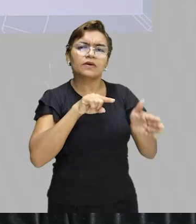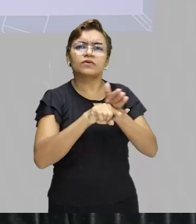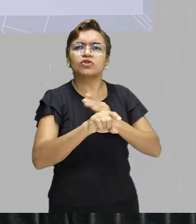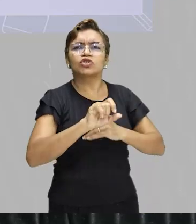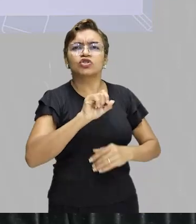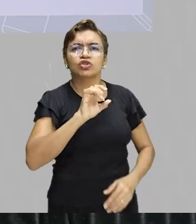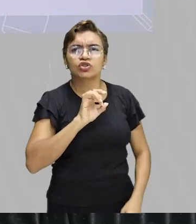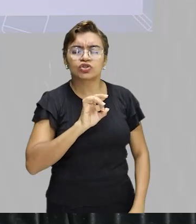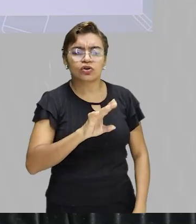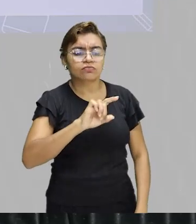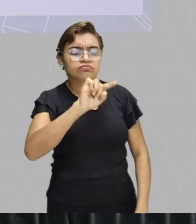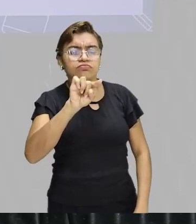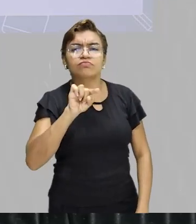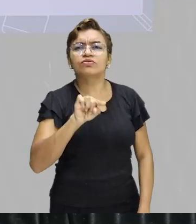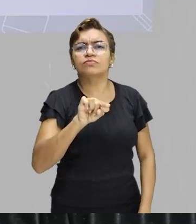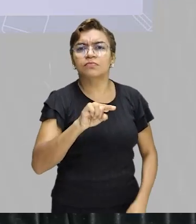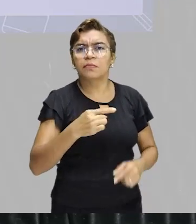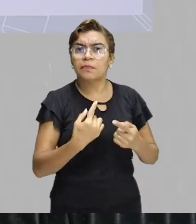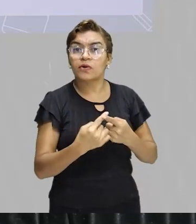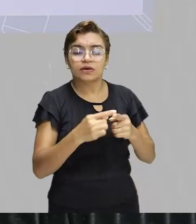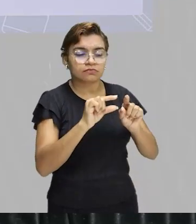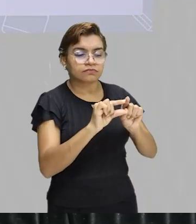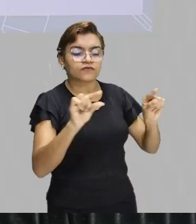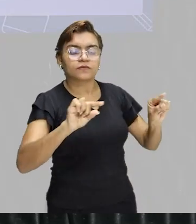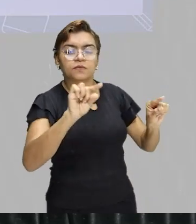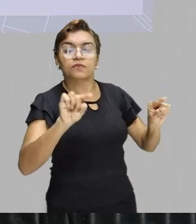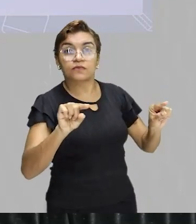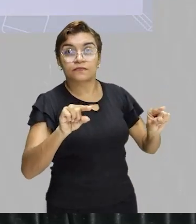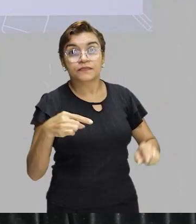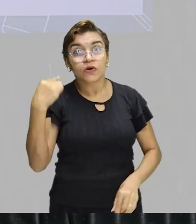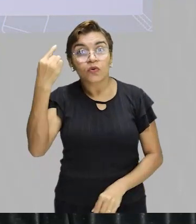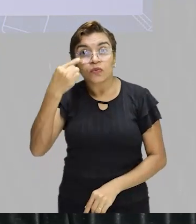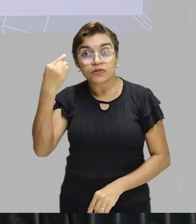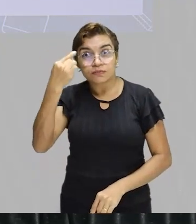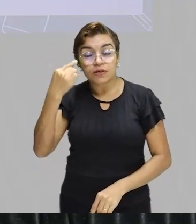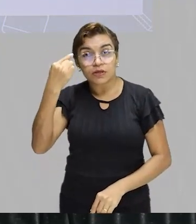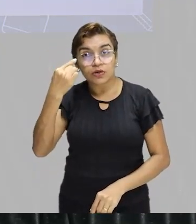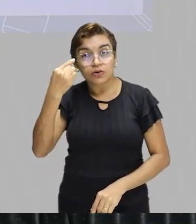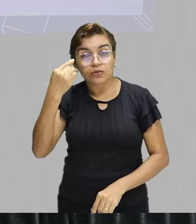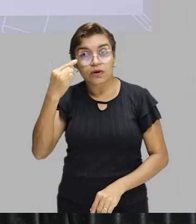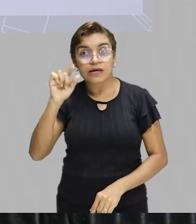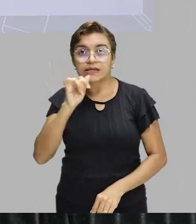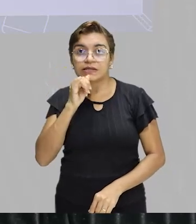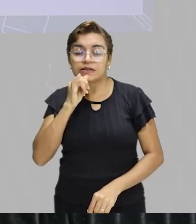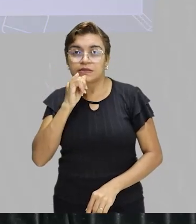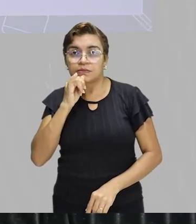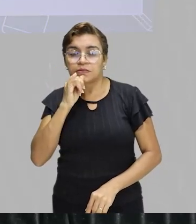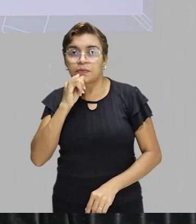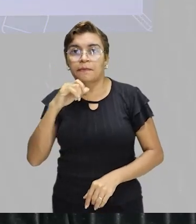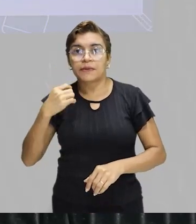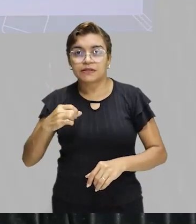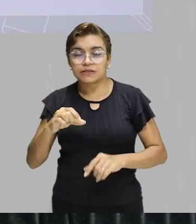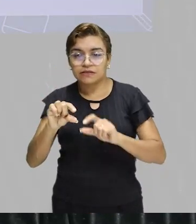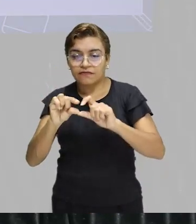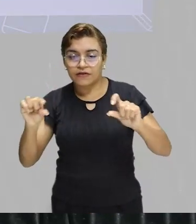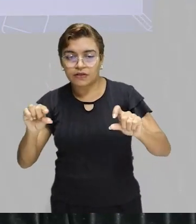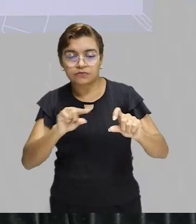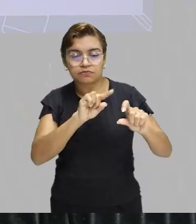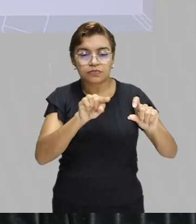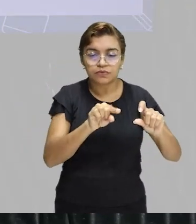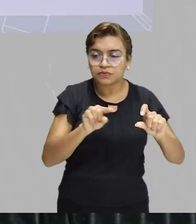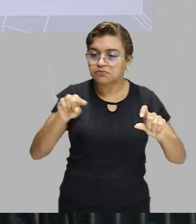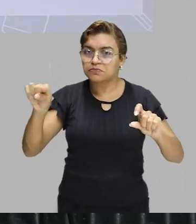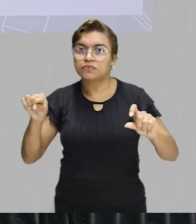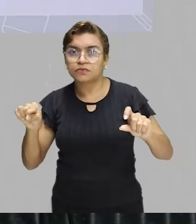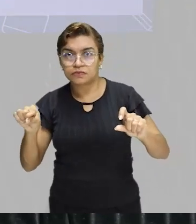colocando um ponto de interrogação no final? Por que no espanhol você usa ponto de interrogação no começo e no final da frase? Então, isso